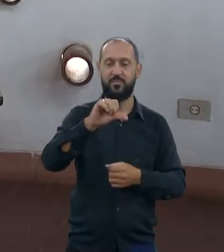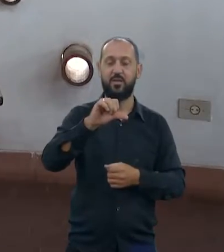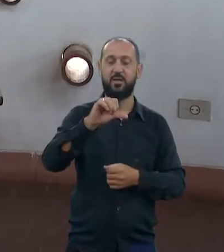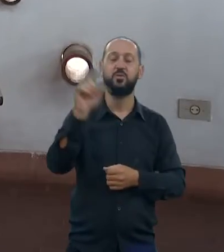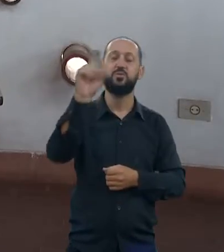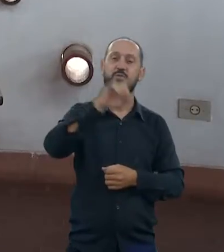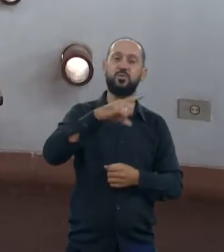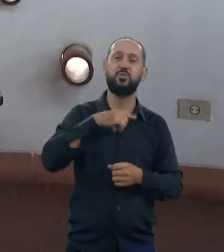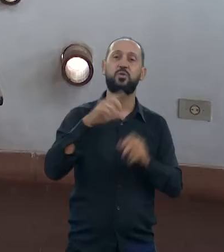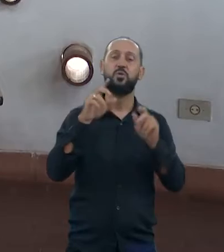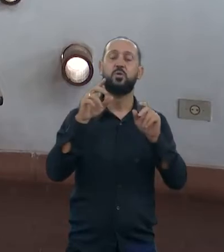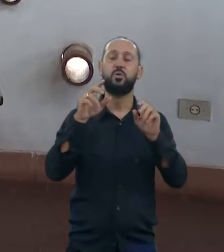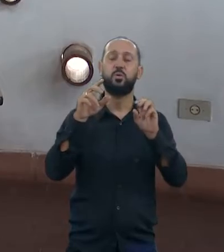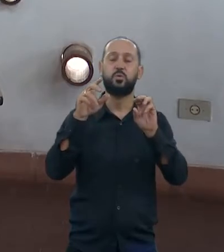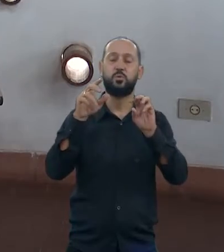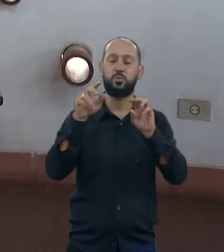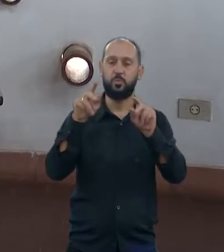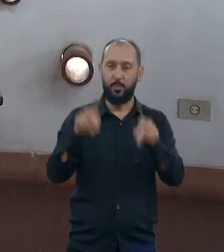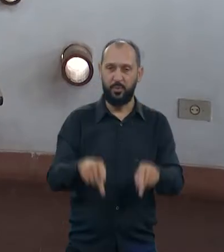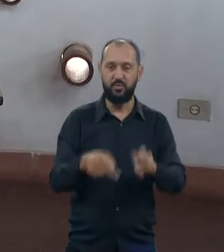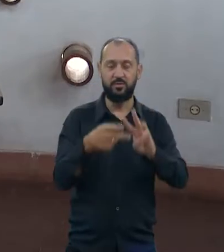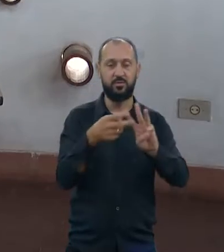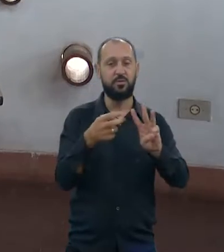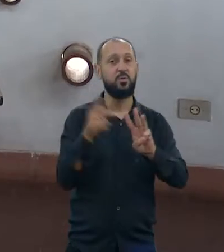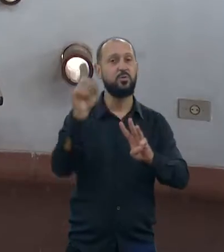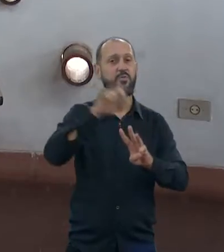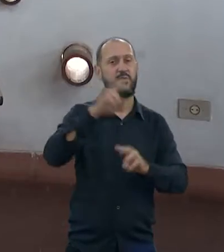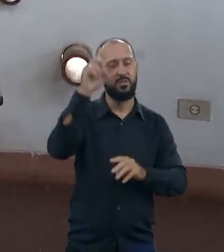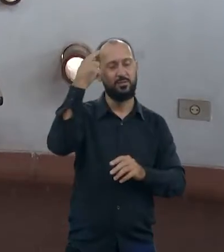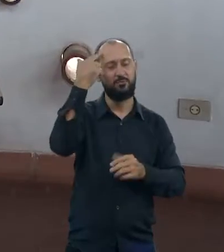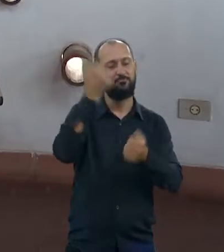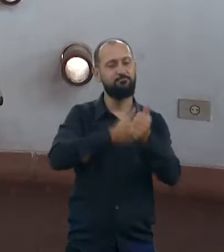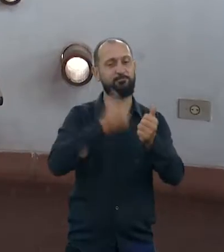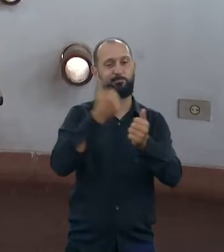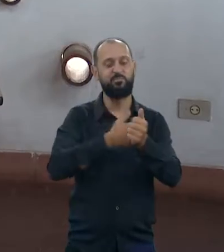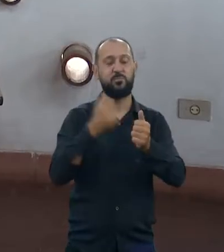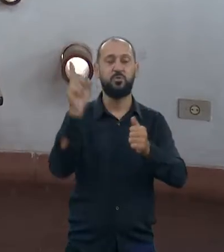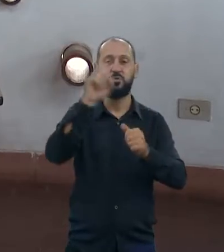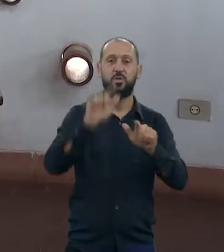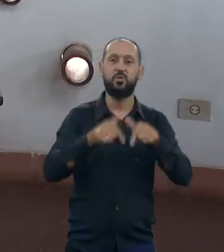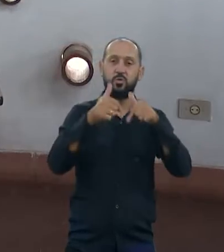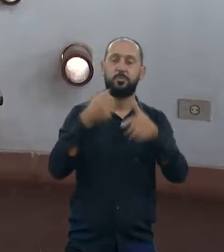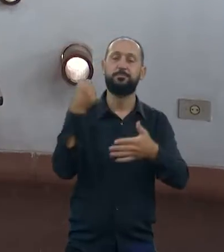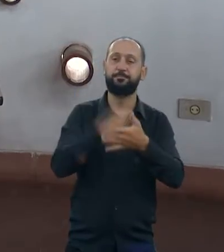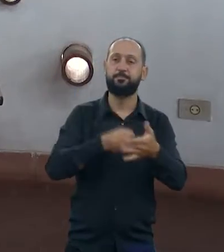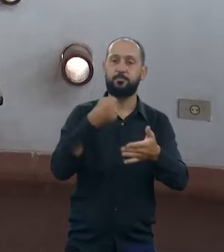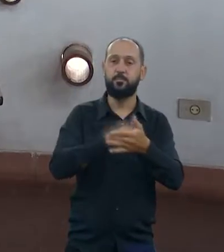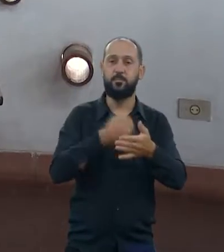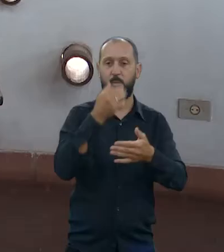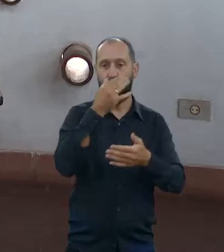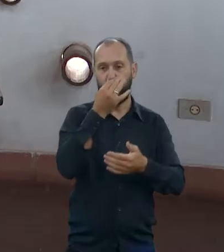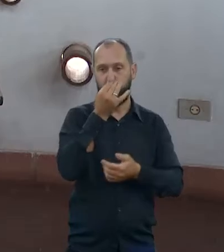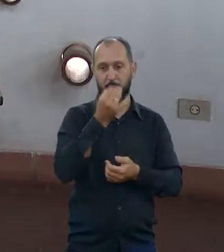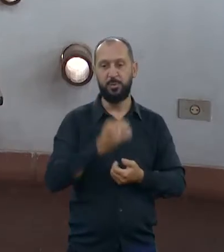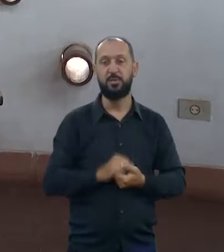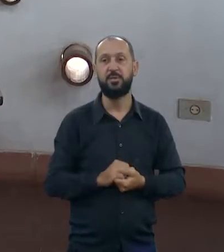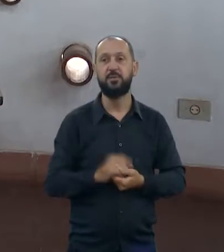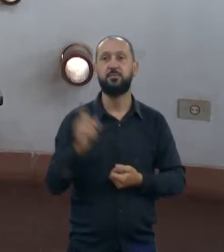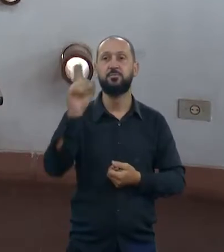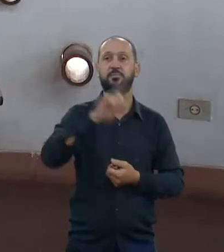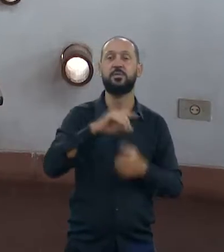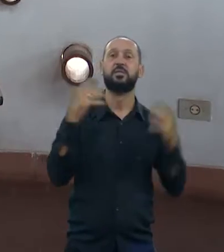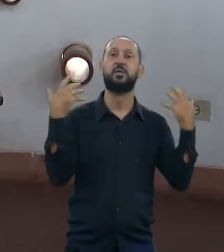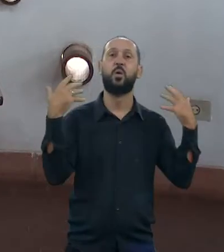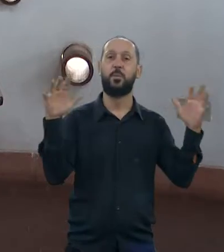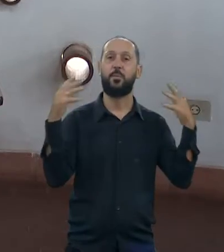Dia dos Povos Indígenas, né, que é uma data de reflexão, uma data de luta, de resistência. É uma